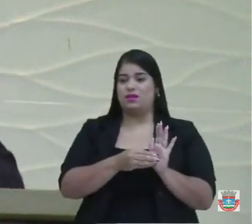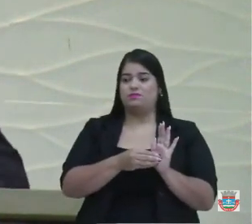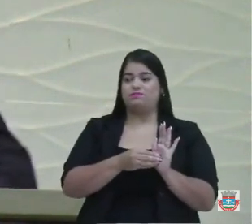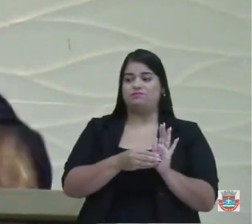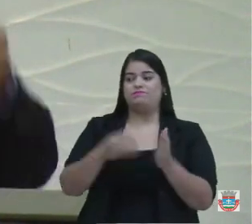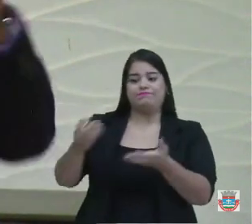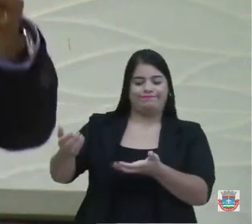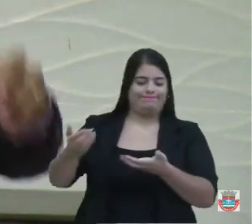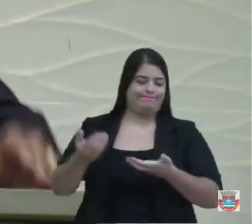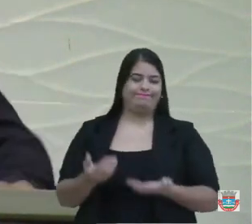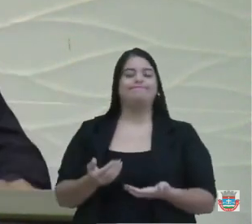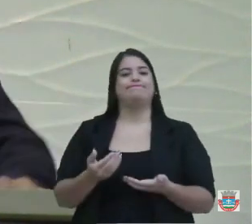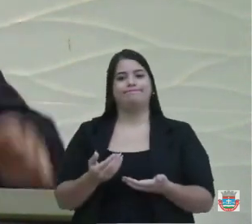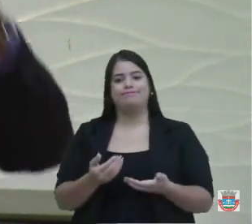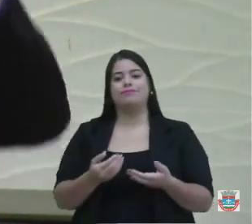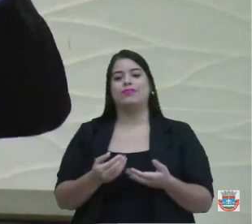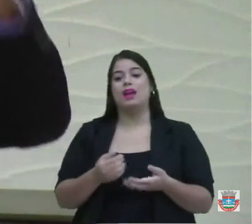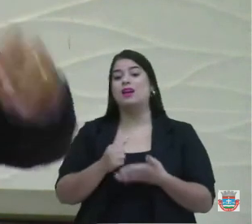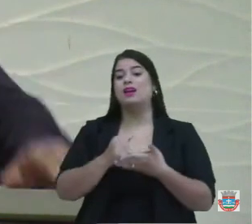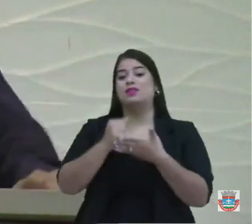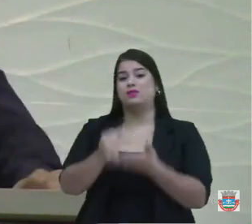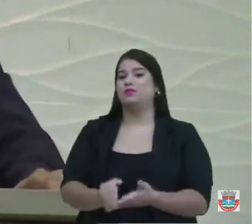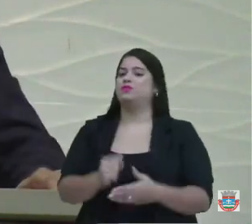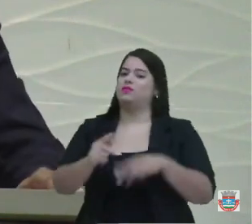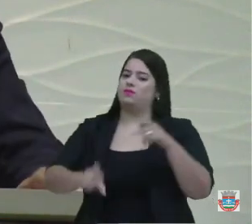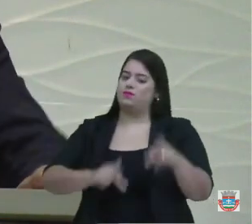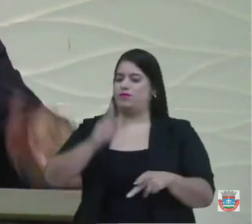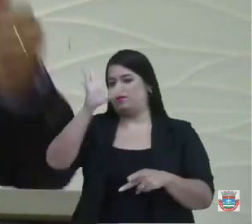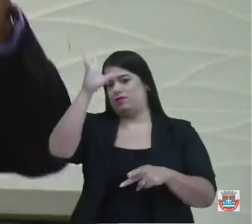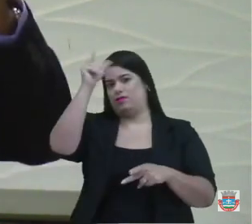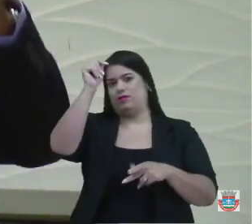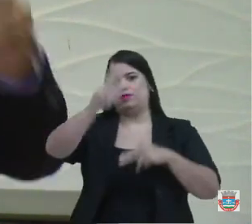emenda, que essa emenda serve à população de São Bento